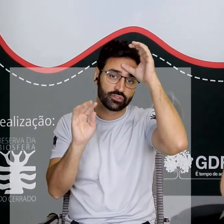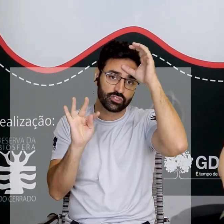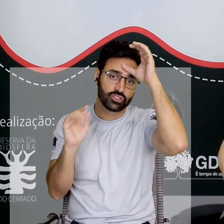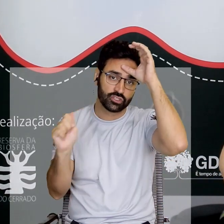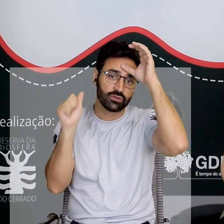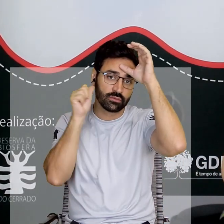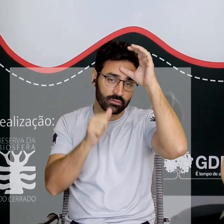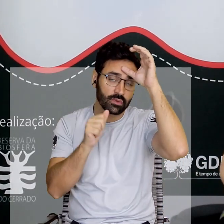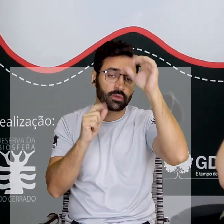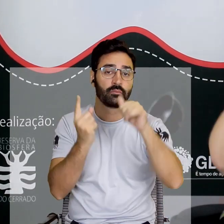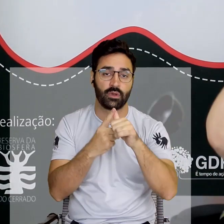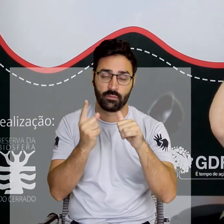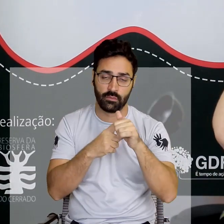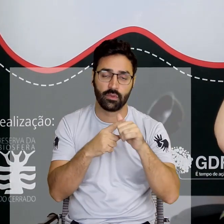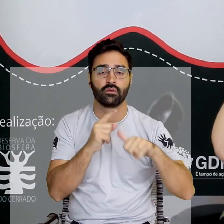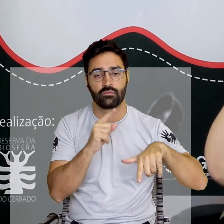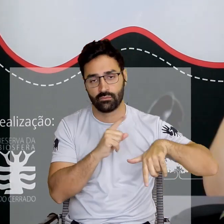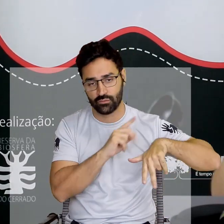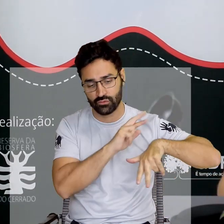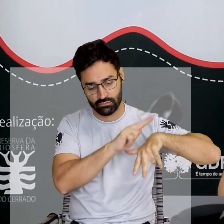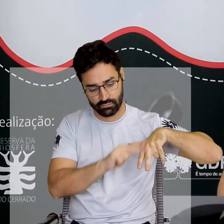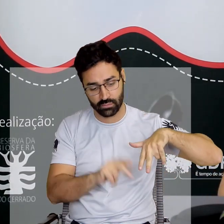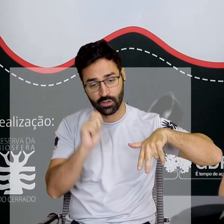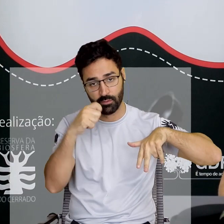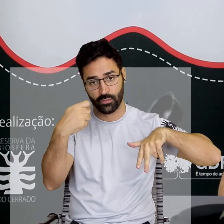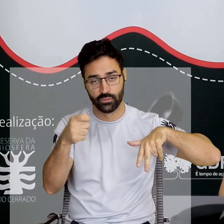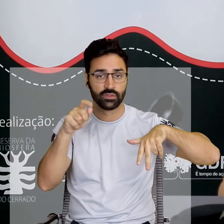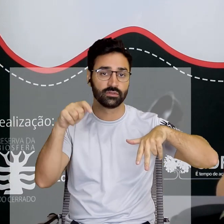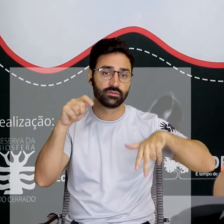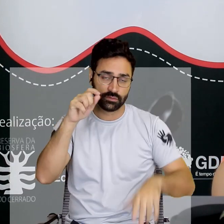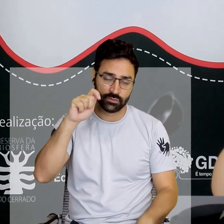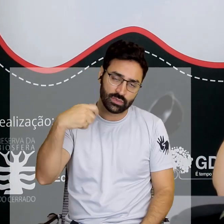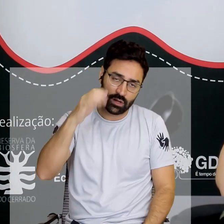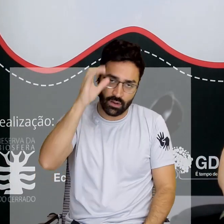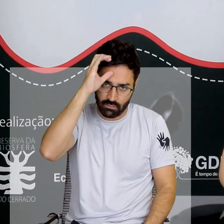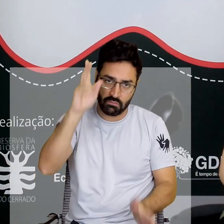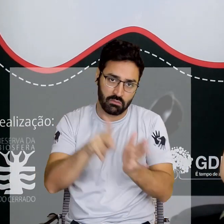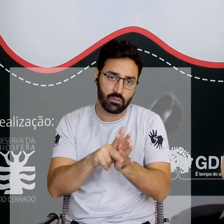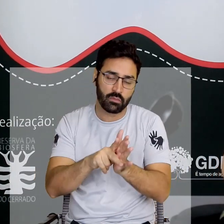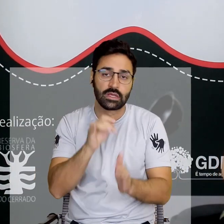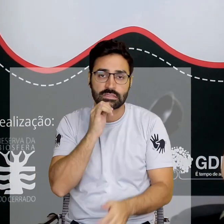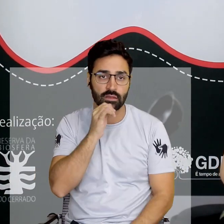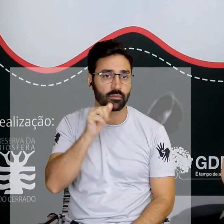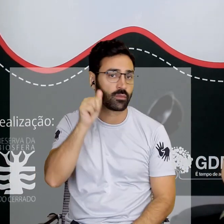precisa fazer primeiro o gênero, depois o sinal. Ok?